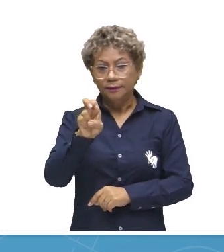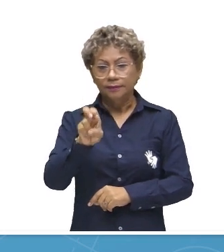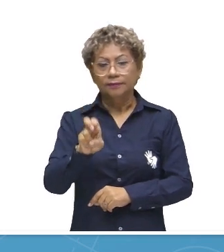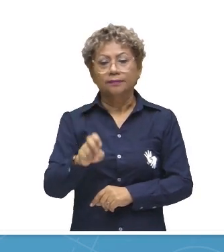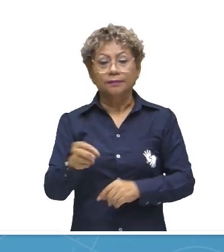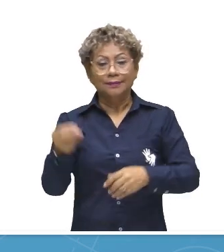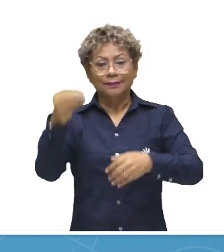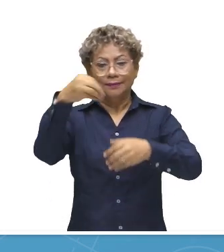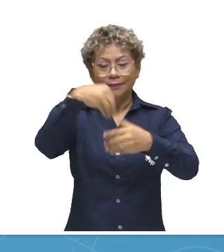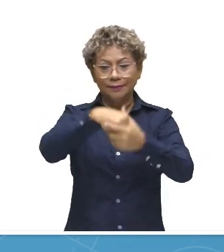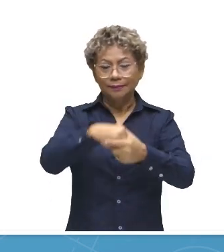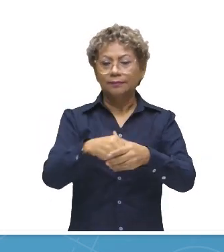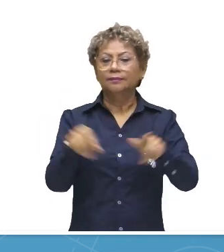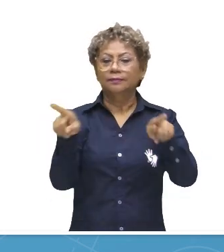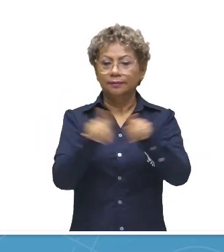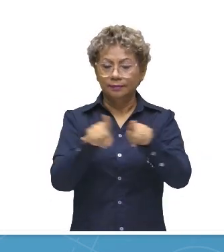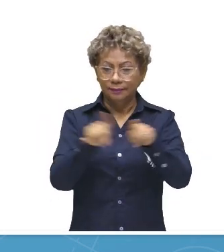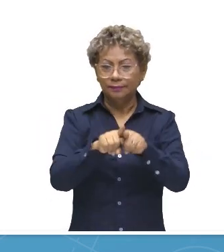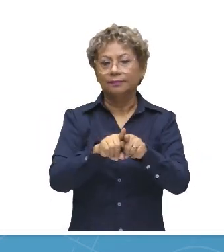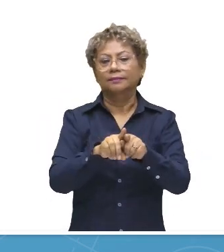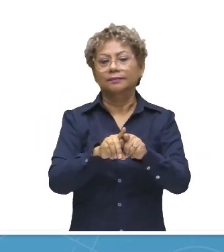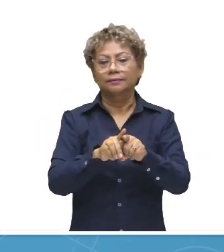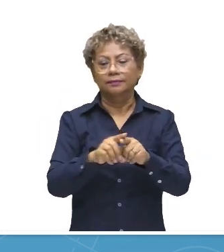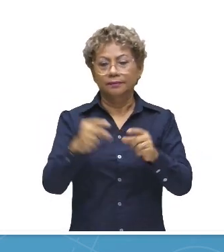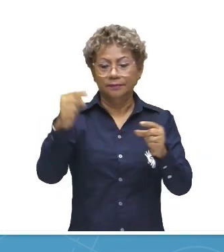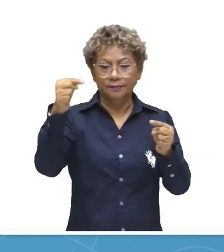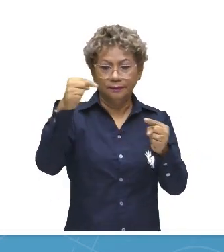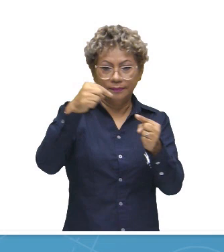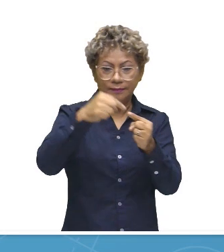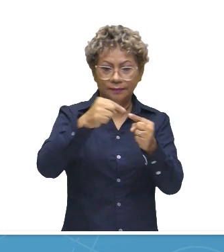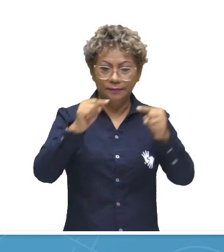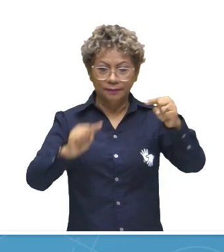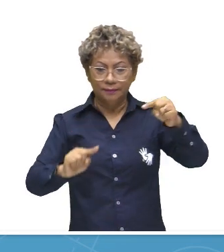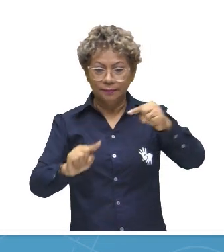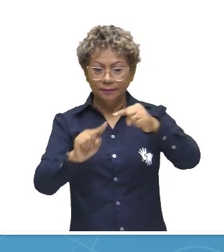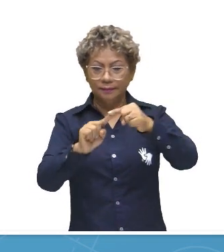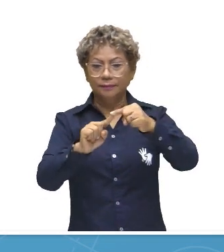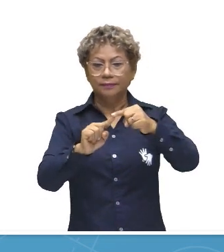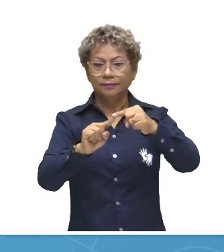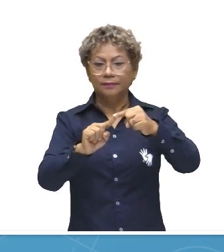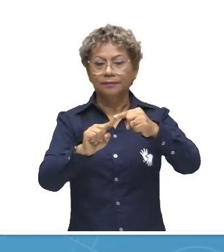três, quatro, cinco.